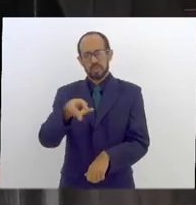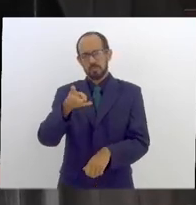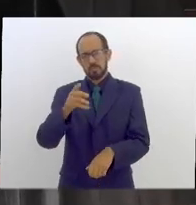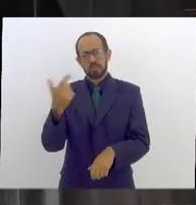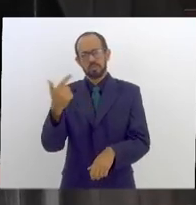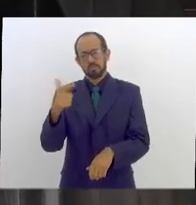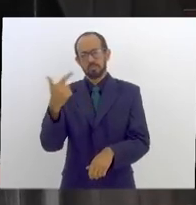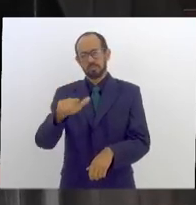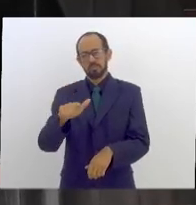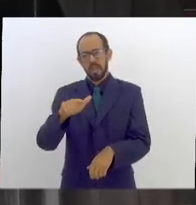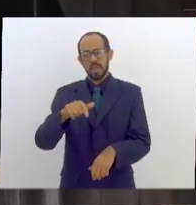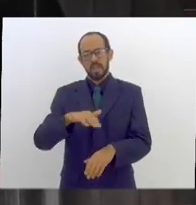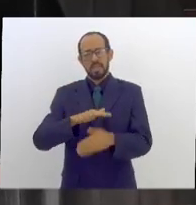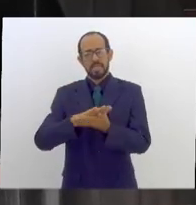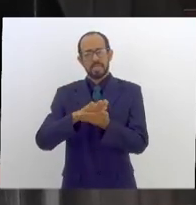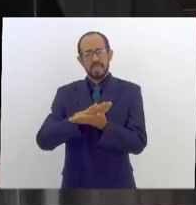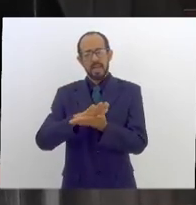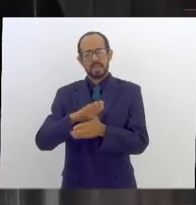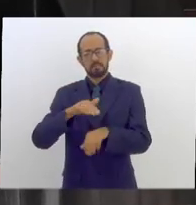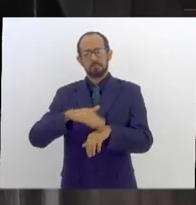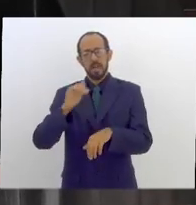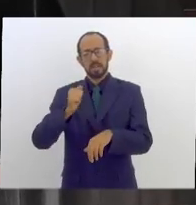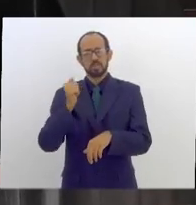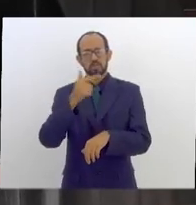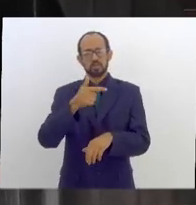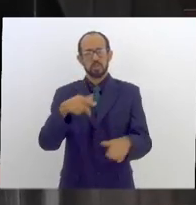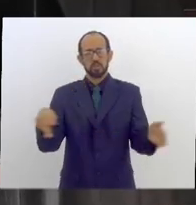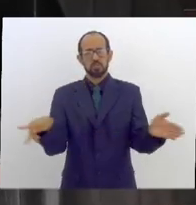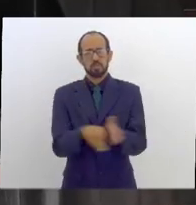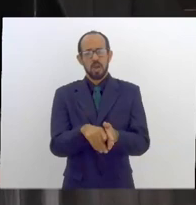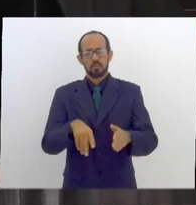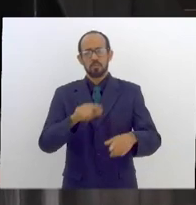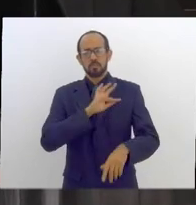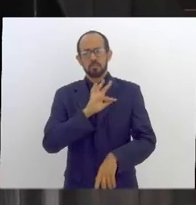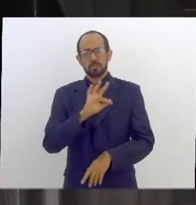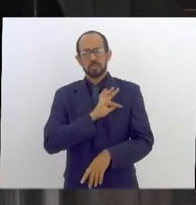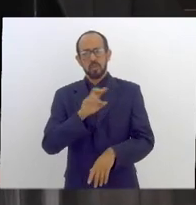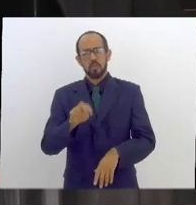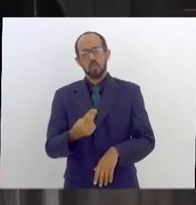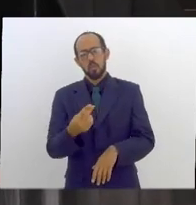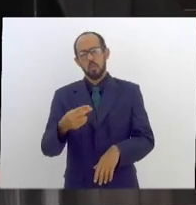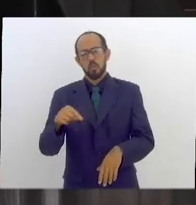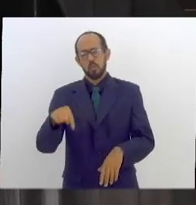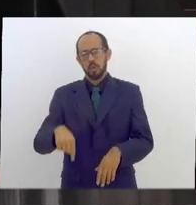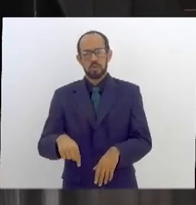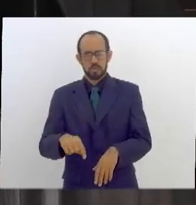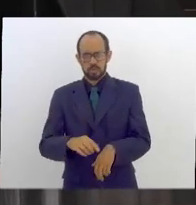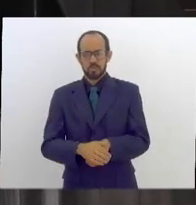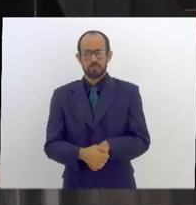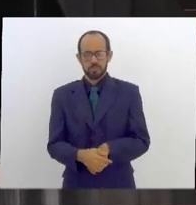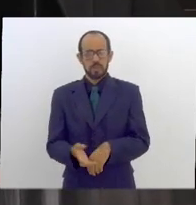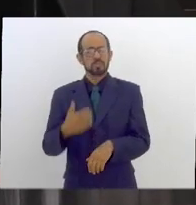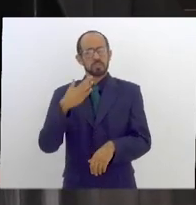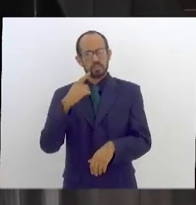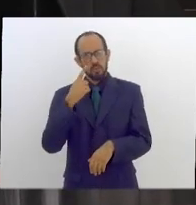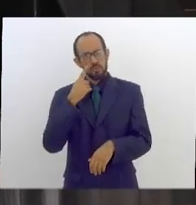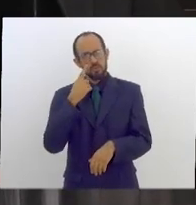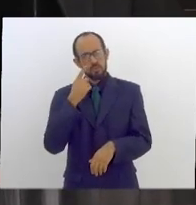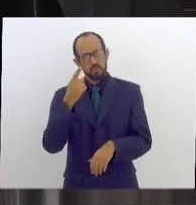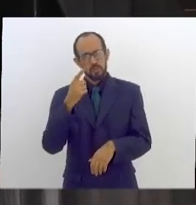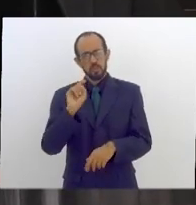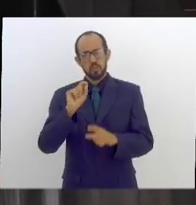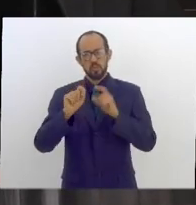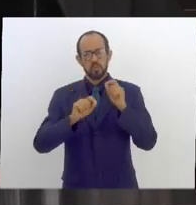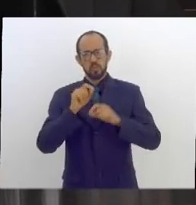cliente maior da segurança do que o próprio policial ou aquele que o serve. Vimos aí, em certos momentos, em que as Forças